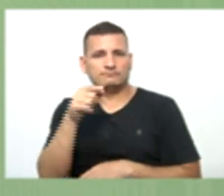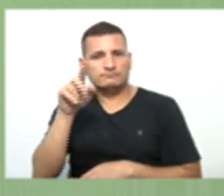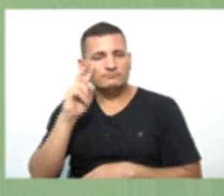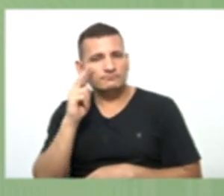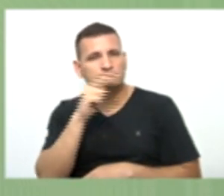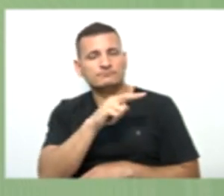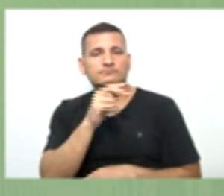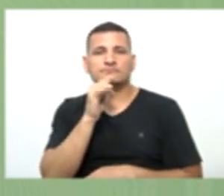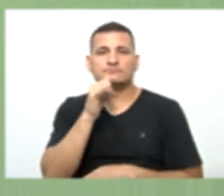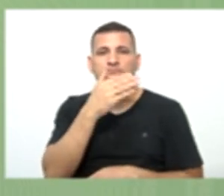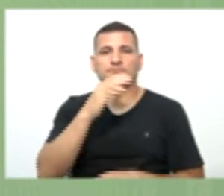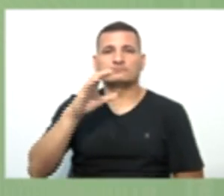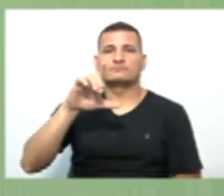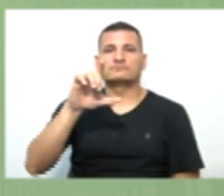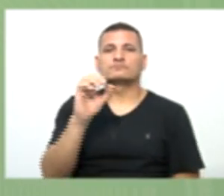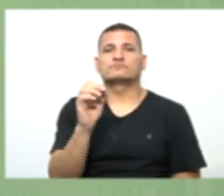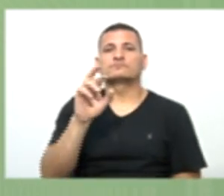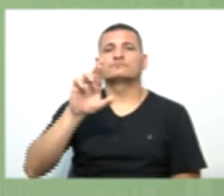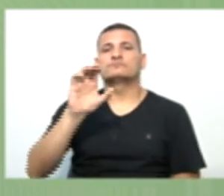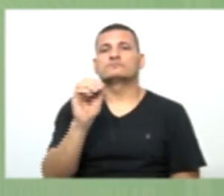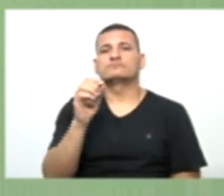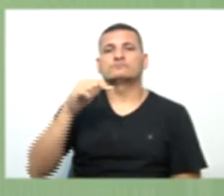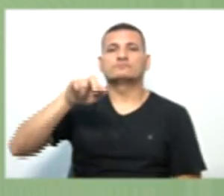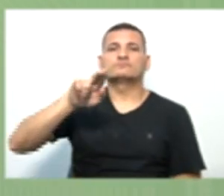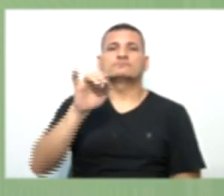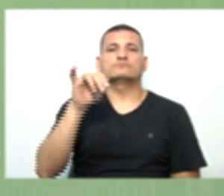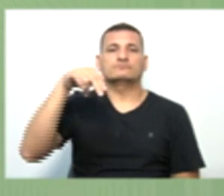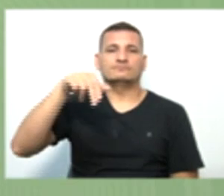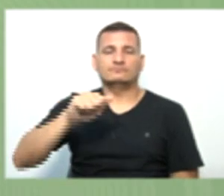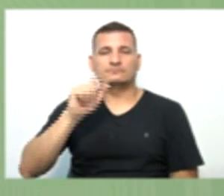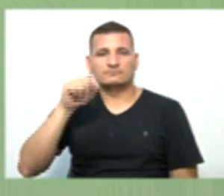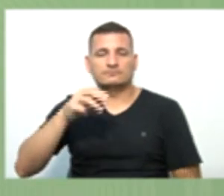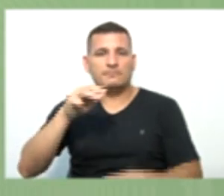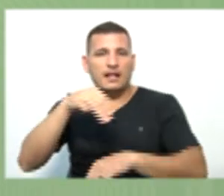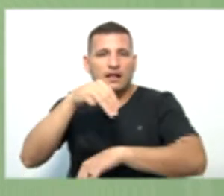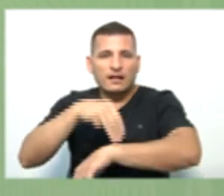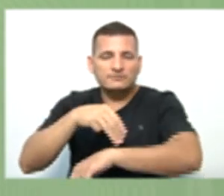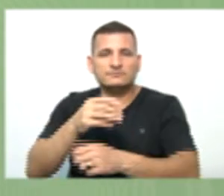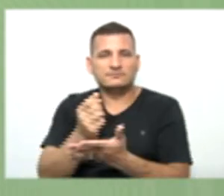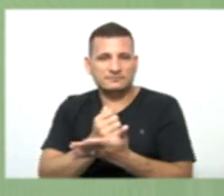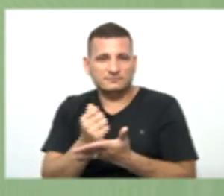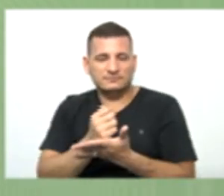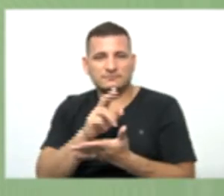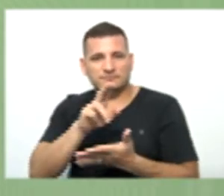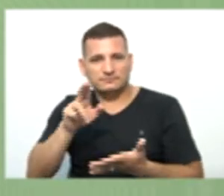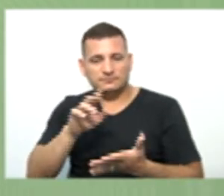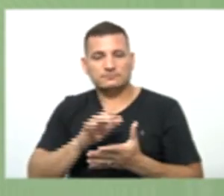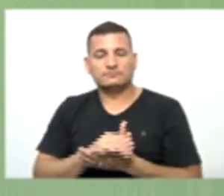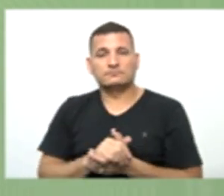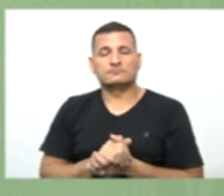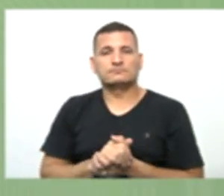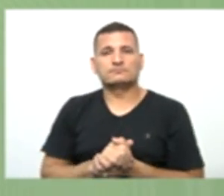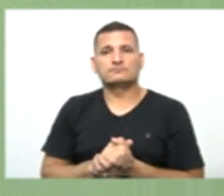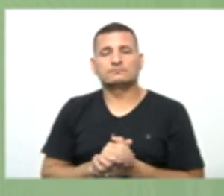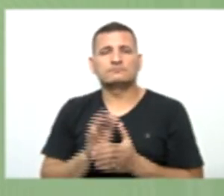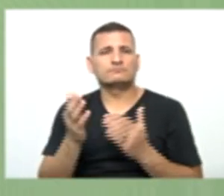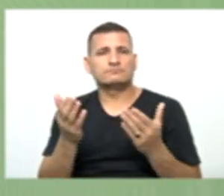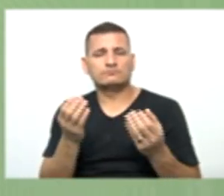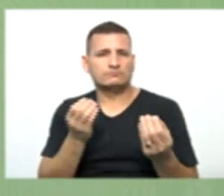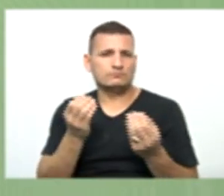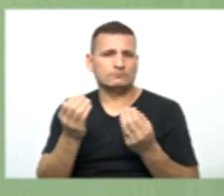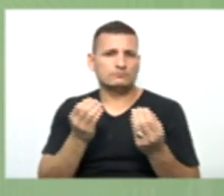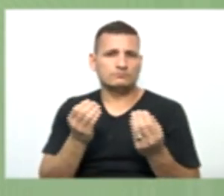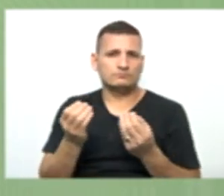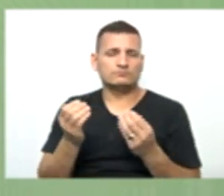da cloroquina, né? Que falava a respeito da malária. Então, como é que deve se